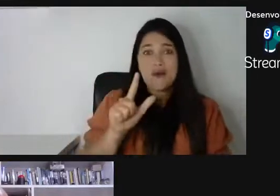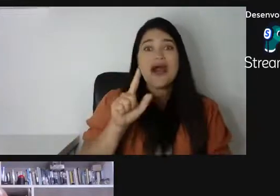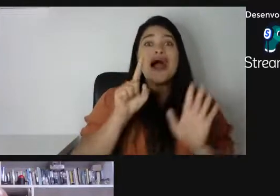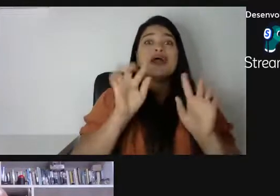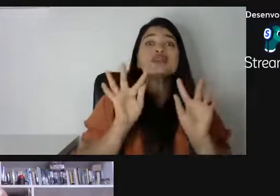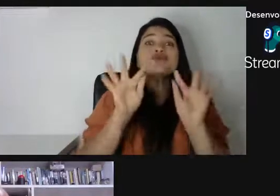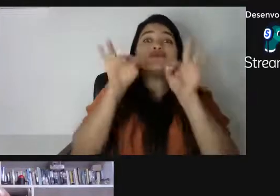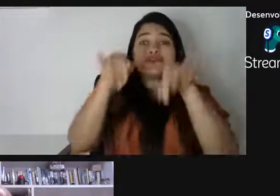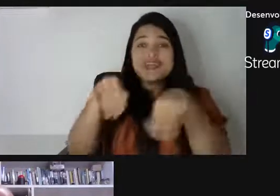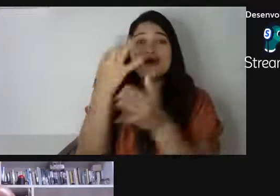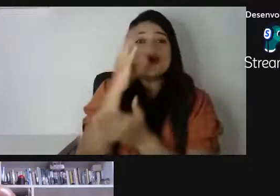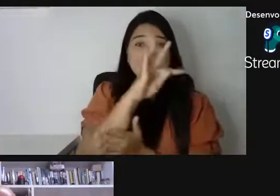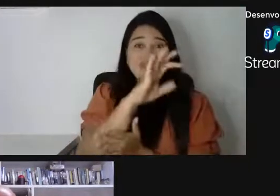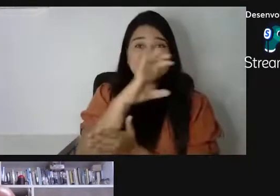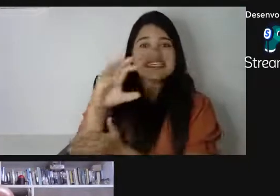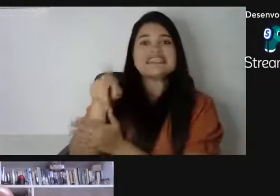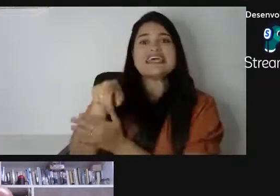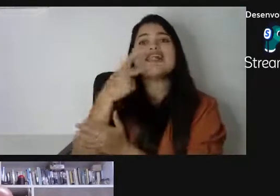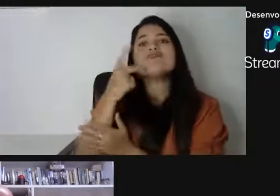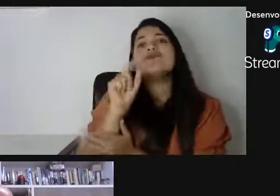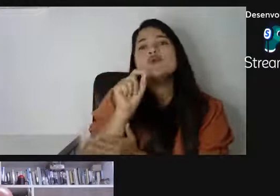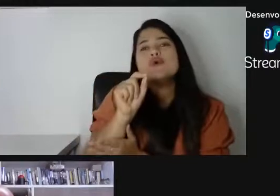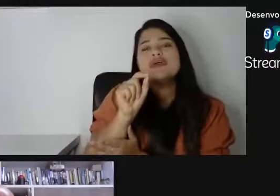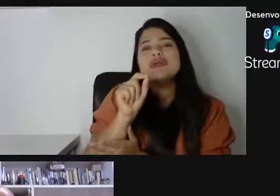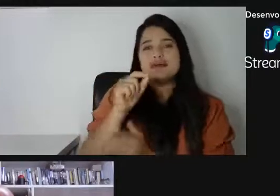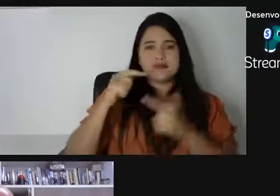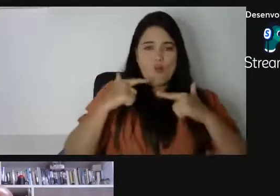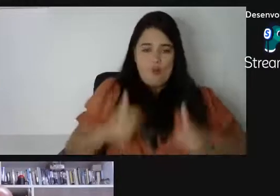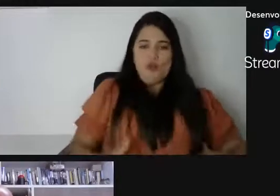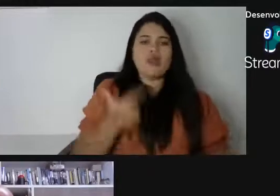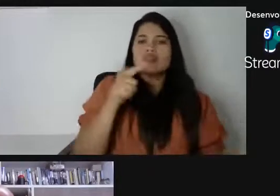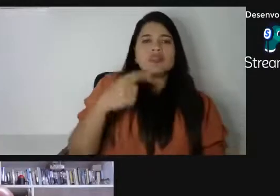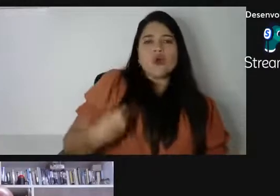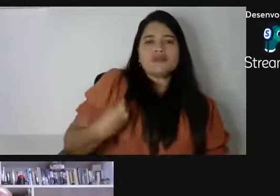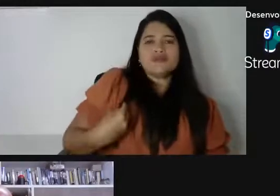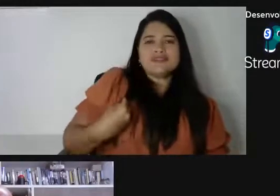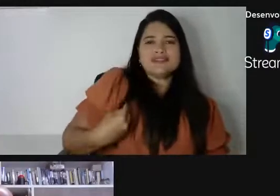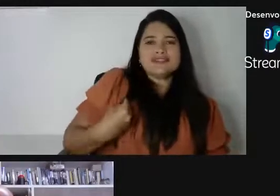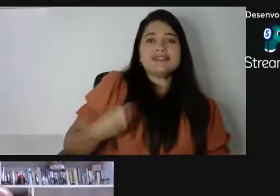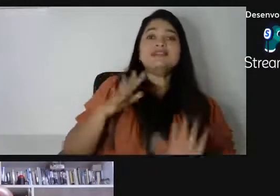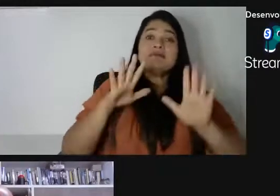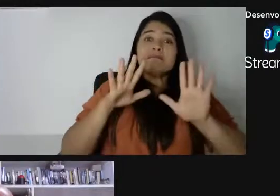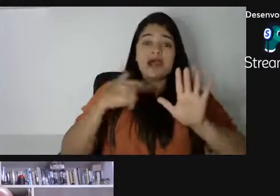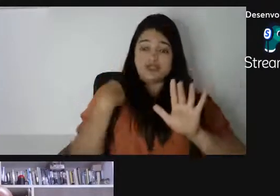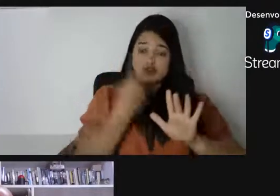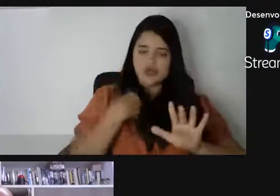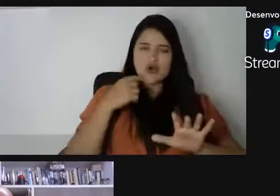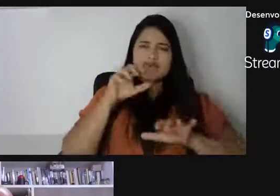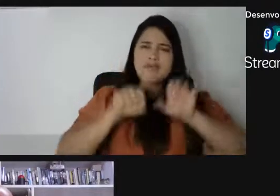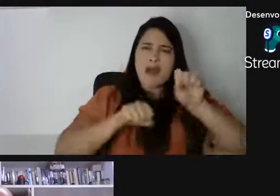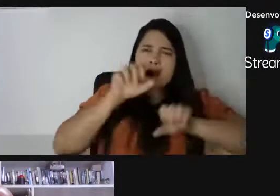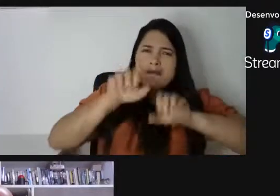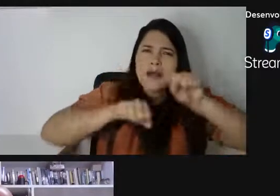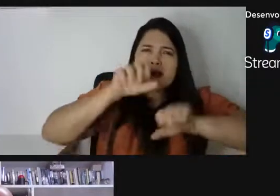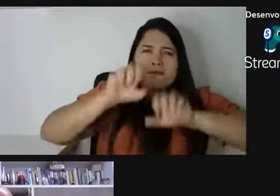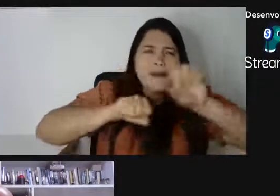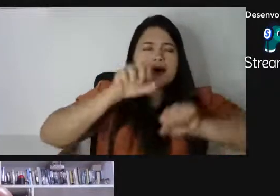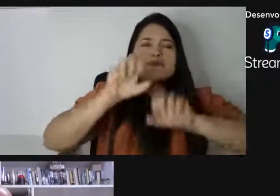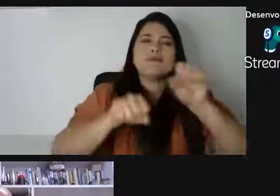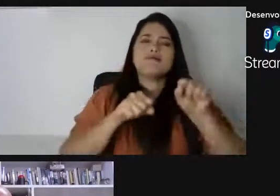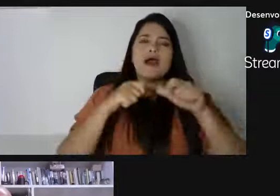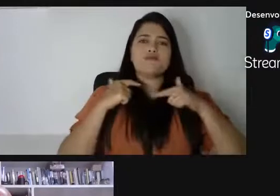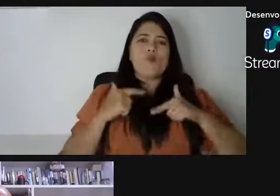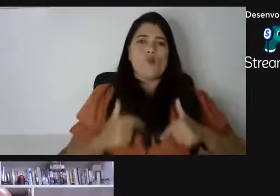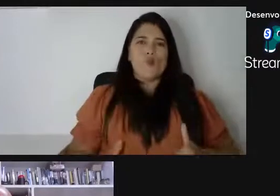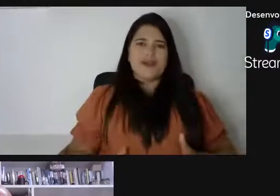não existe, porém, nós estamos numa busca constante da neutralidade. E aí, eu vou defender